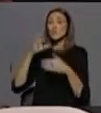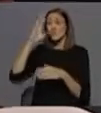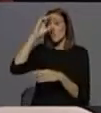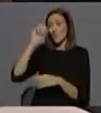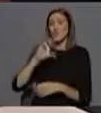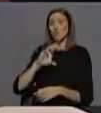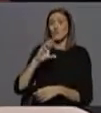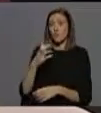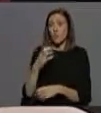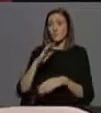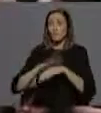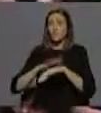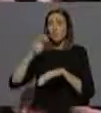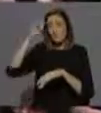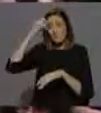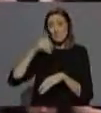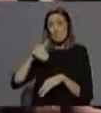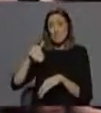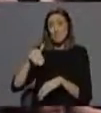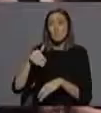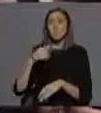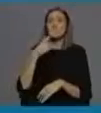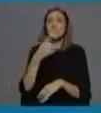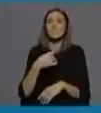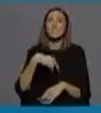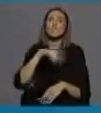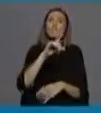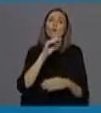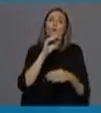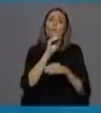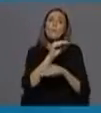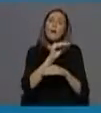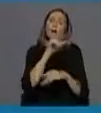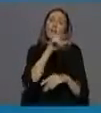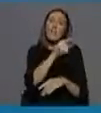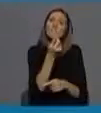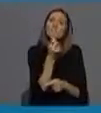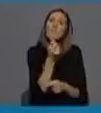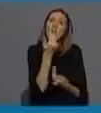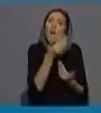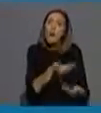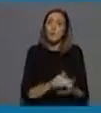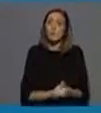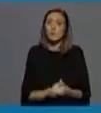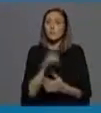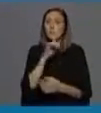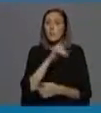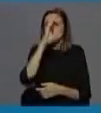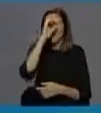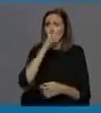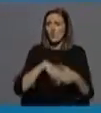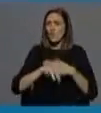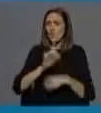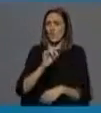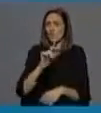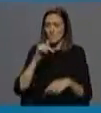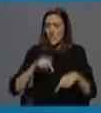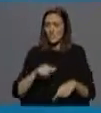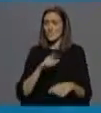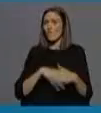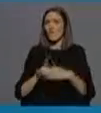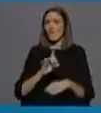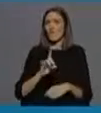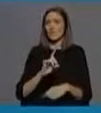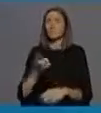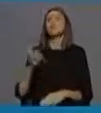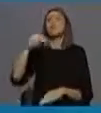face a calamidades, nos disse, vão à banca que é lá que têm dinheiro, este Governo da República não o fez. Esteve presente